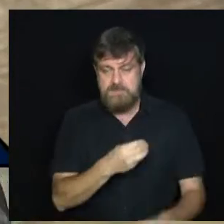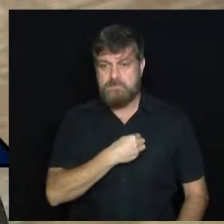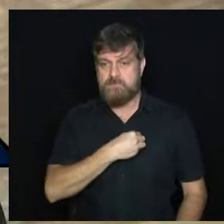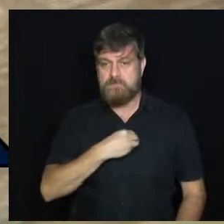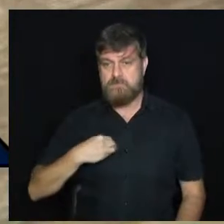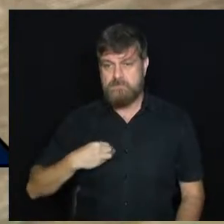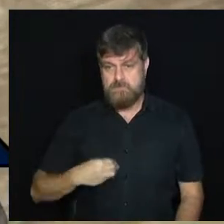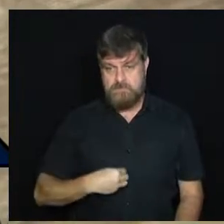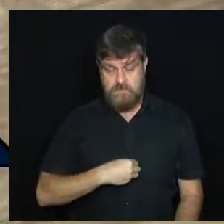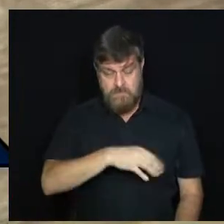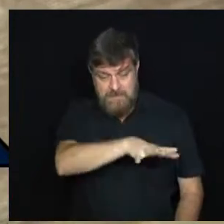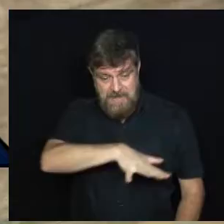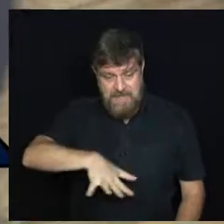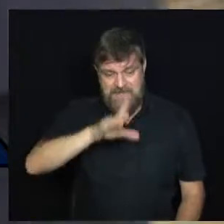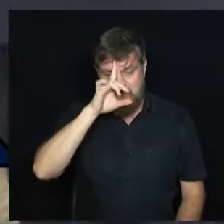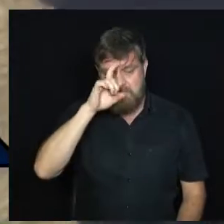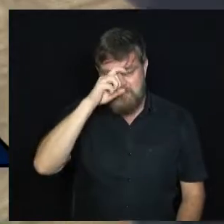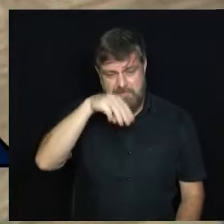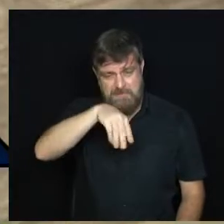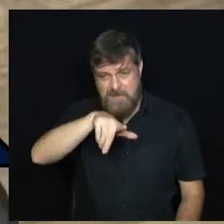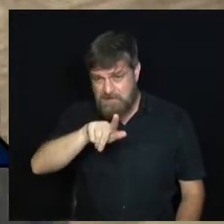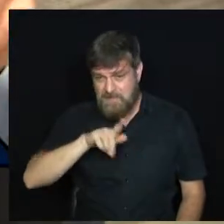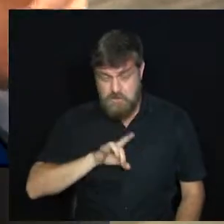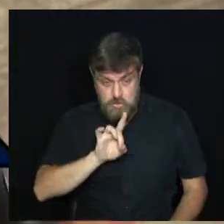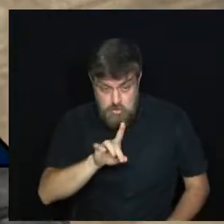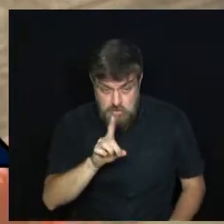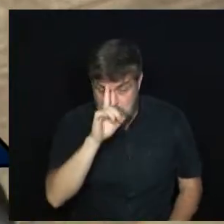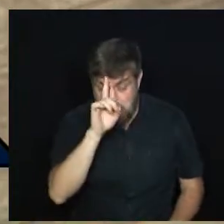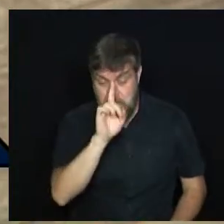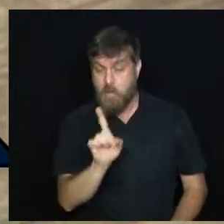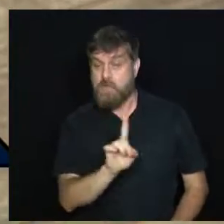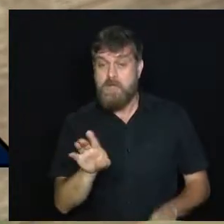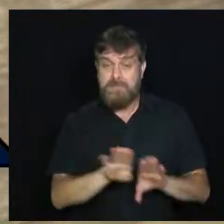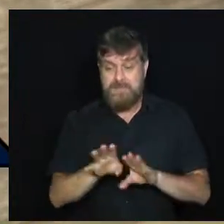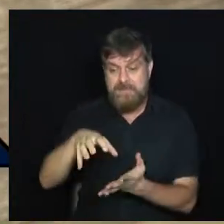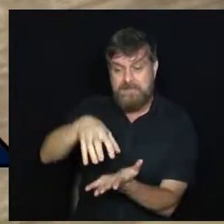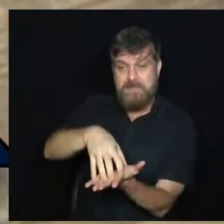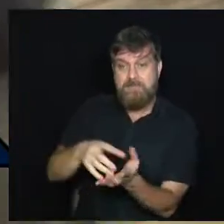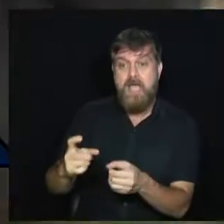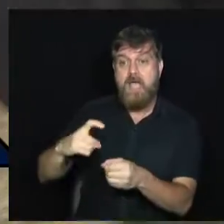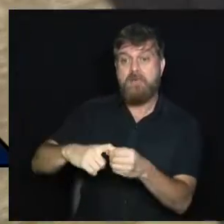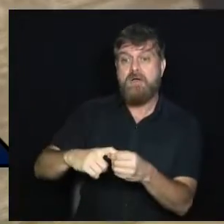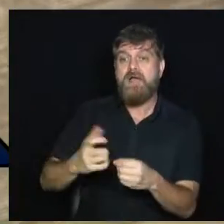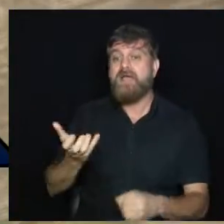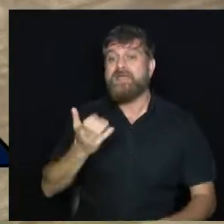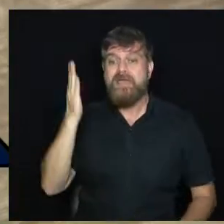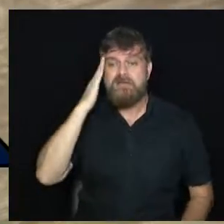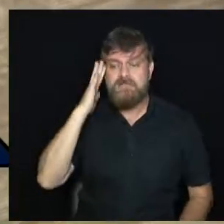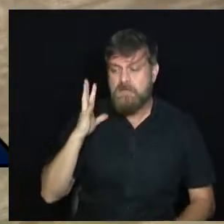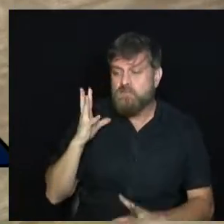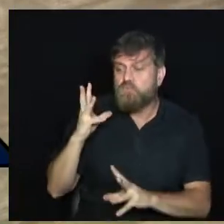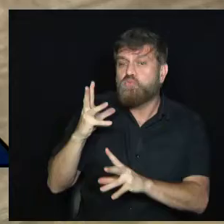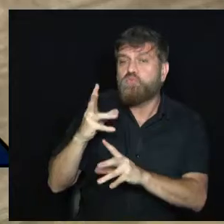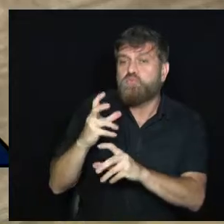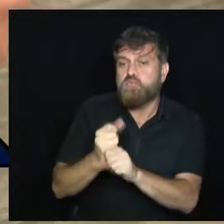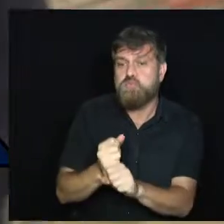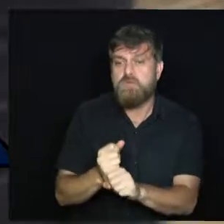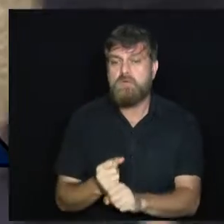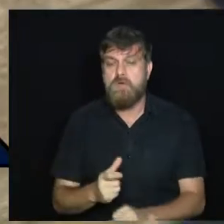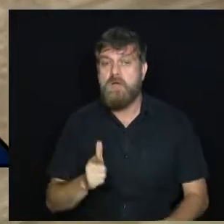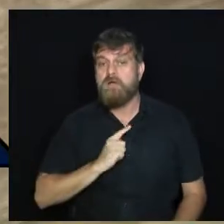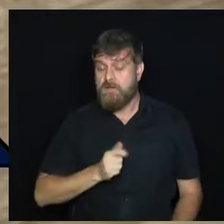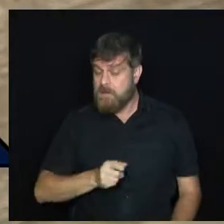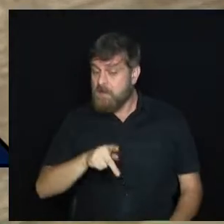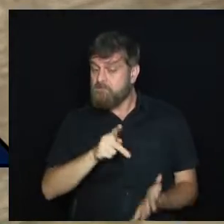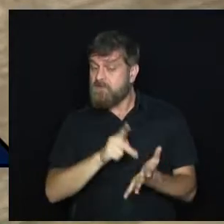rede Mário Gatti, em todos os seus serviços, não apenas no hospital, e também nos serviços conveniados. Nós queremos ter um diagnóstico preciso se de